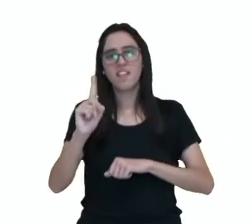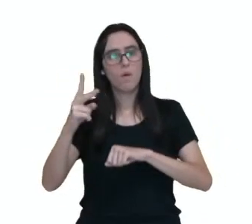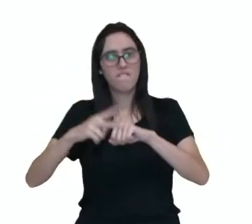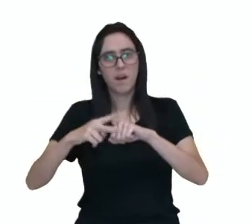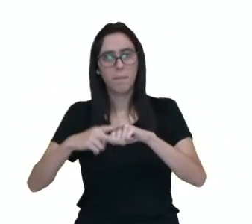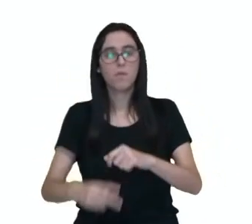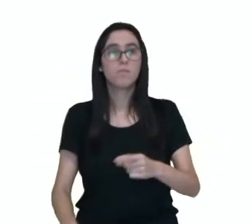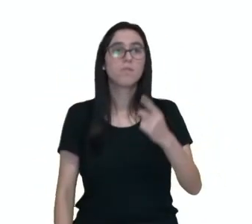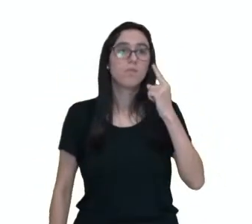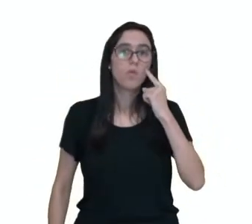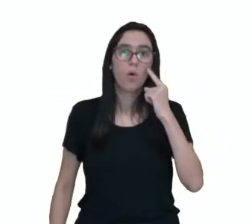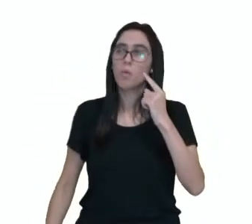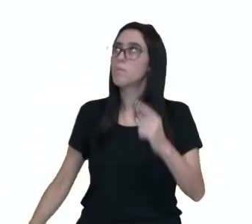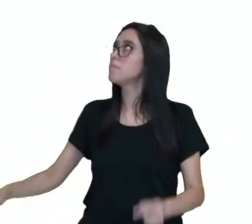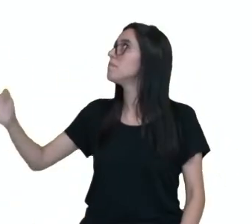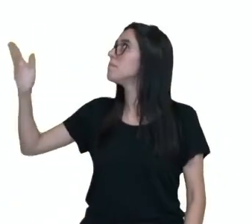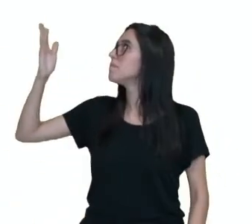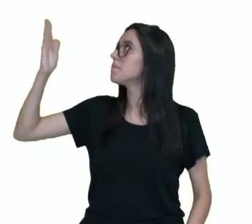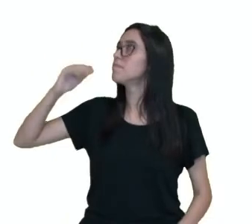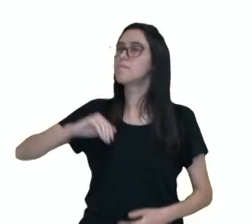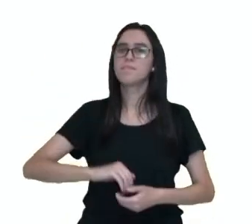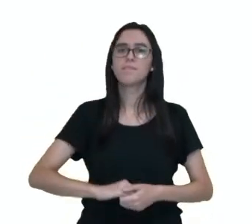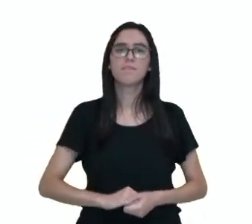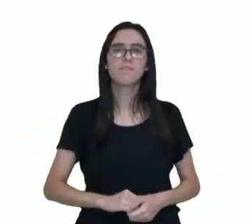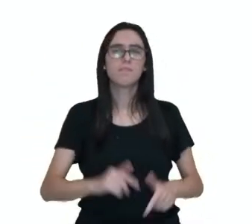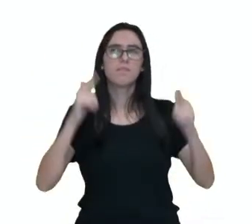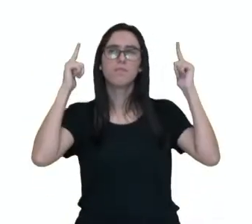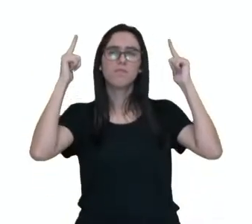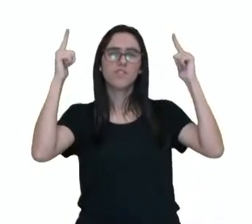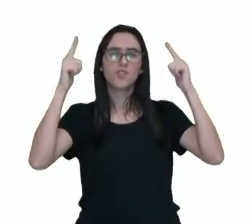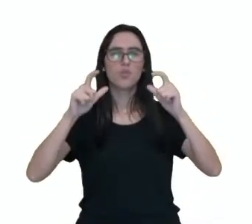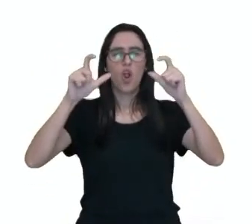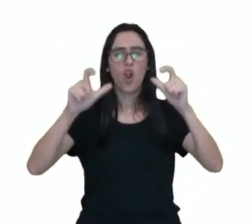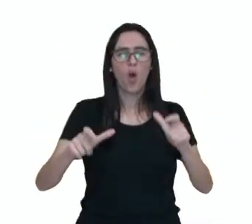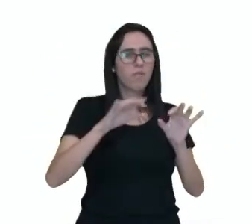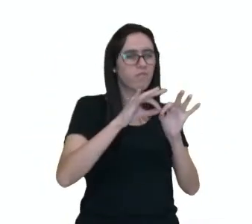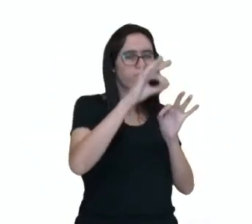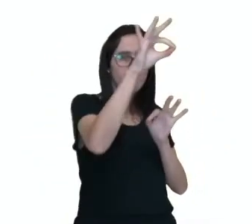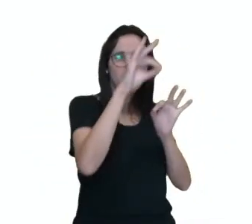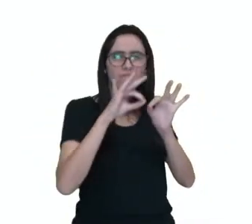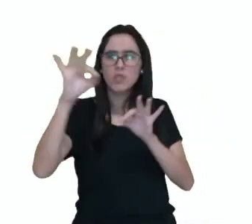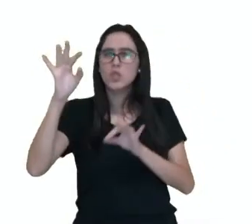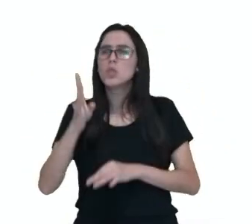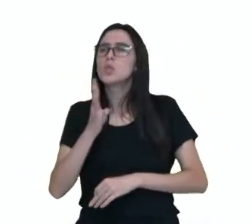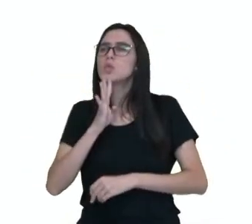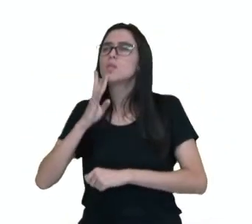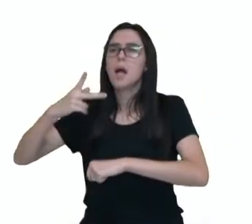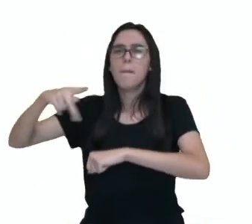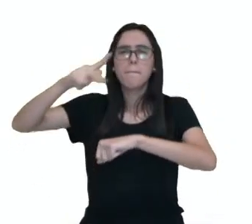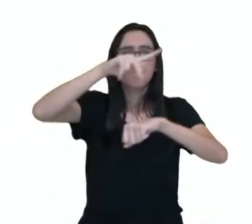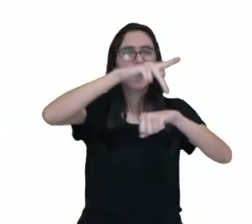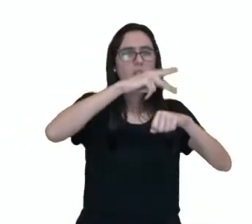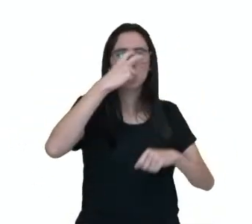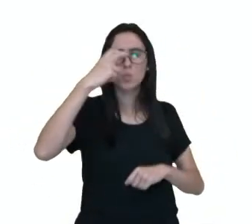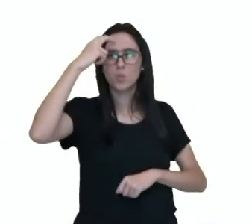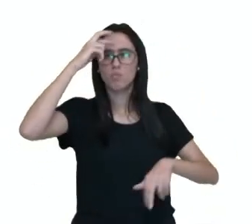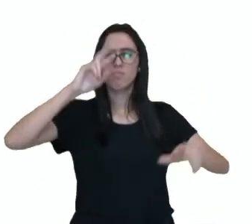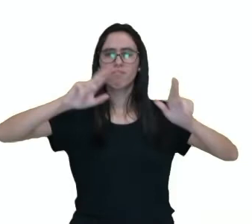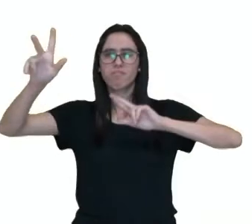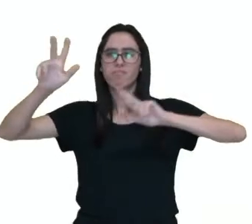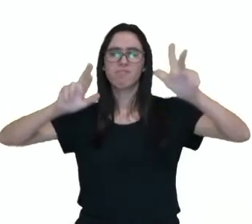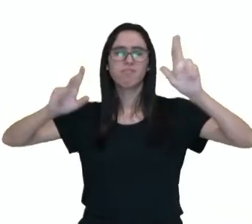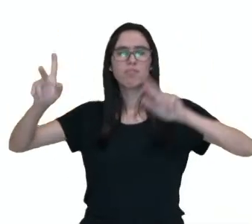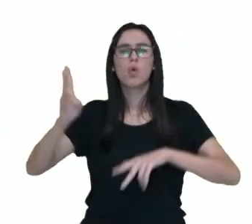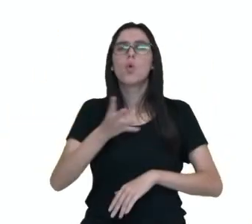Vamos ver aqui uma tirinha então. Para aventuras em lugares distantes, descobrir novos países e culturas diferentes, conhecer